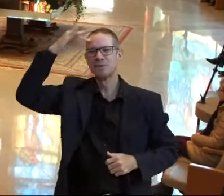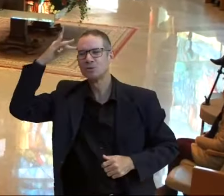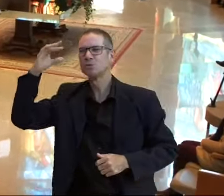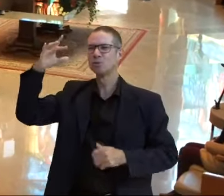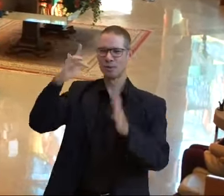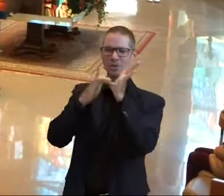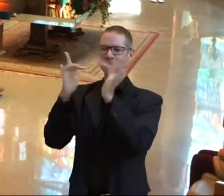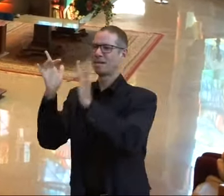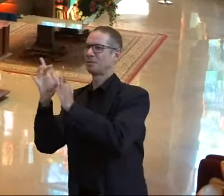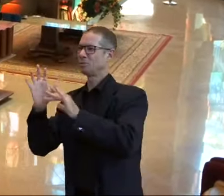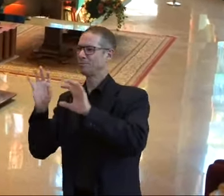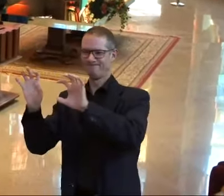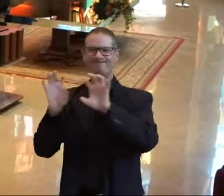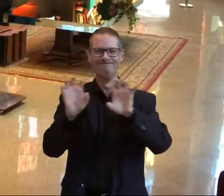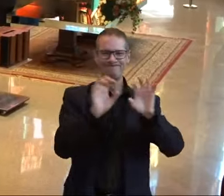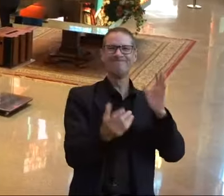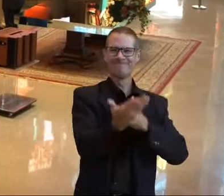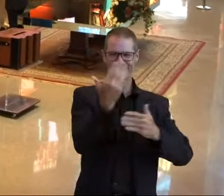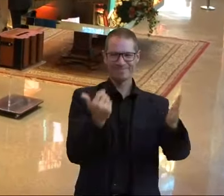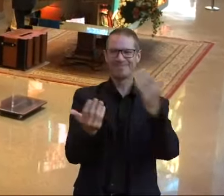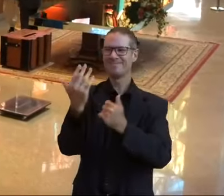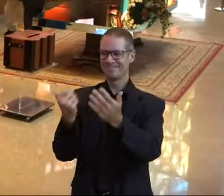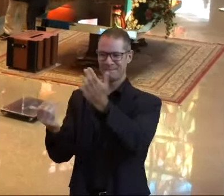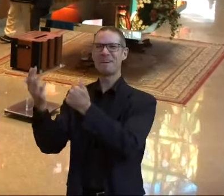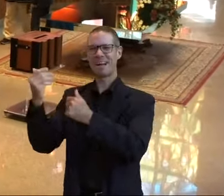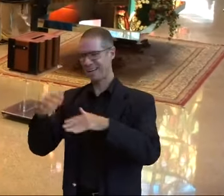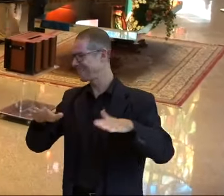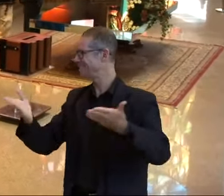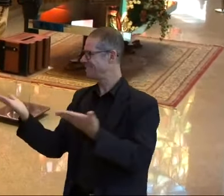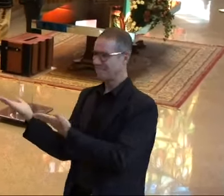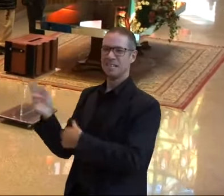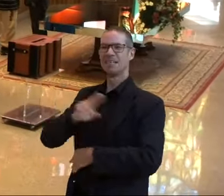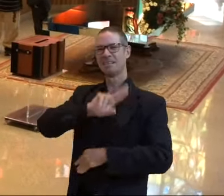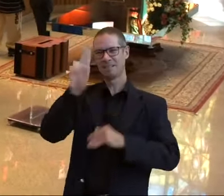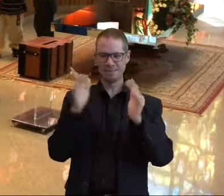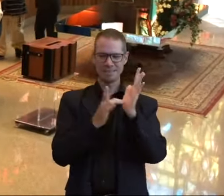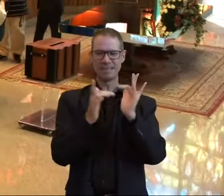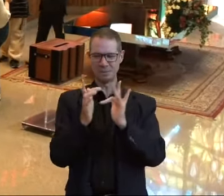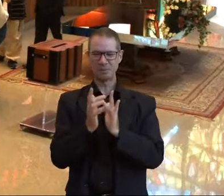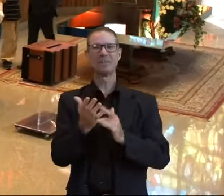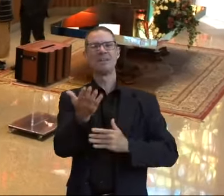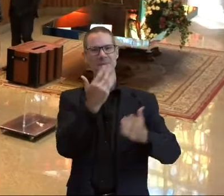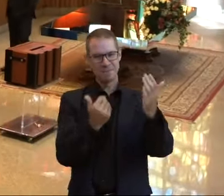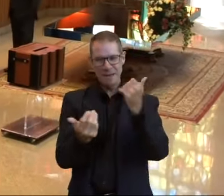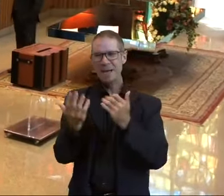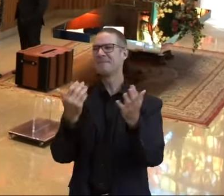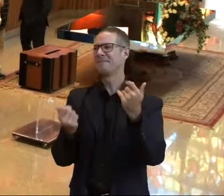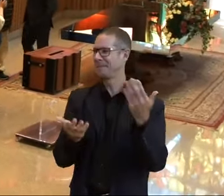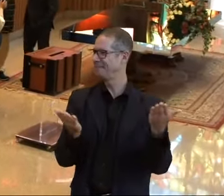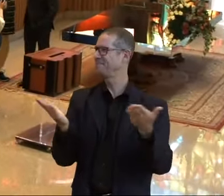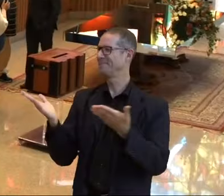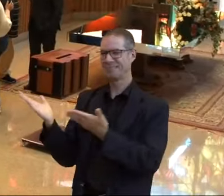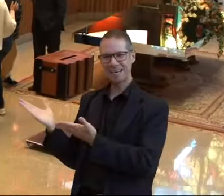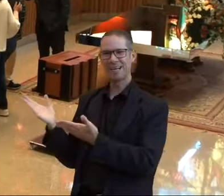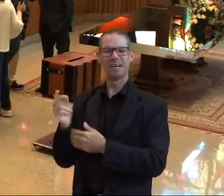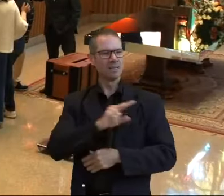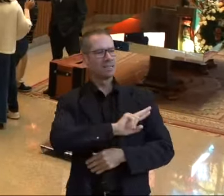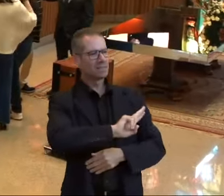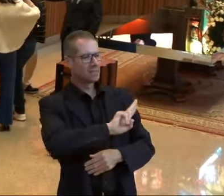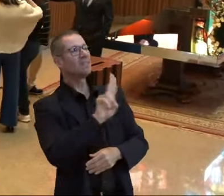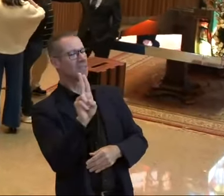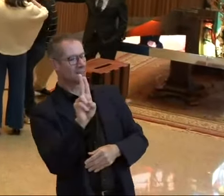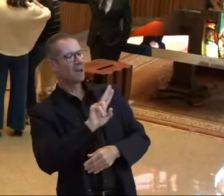está falando? É hoje? Vem para cá. Vem para cá, em nome de Jesus. Tá? Isso. Venha, filha. Venha para cá. Como é que você